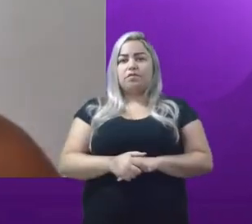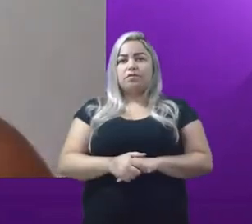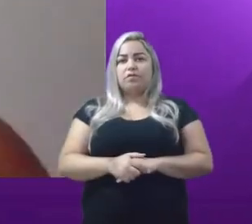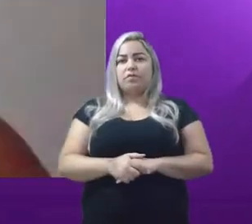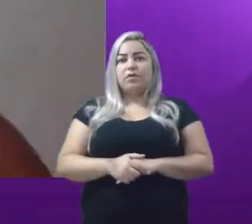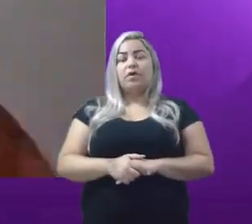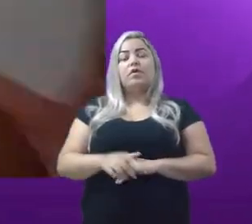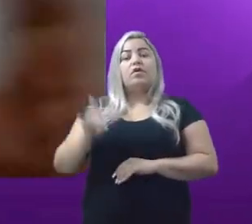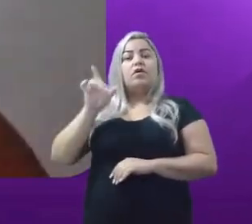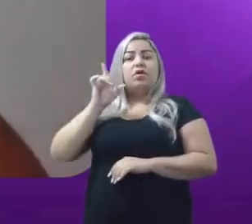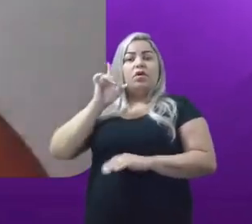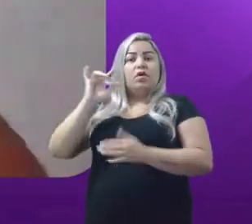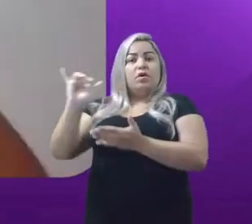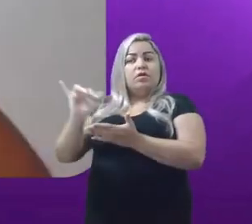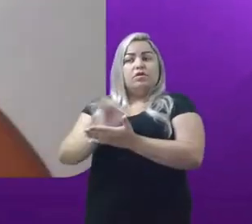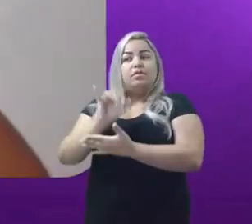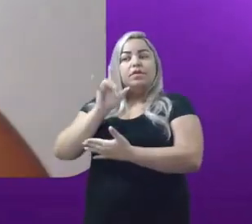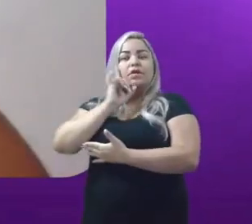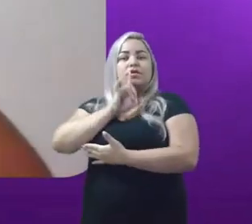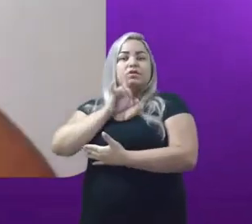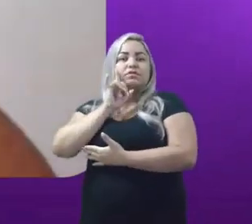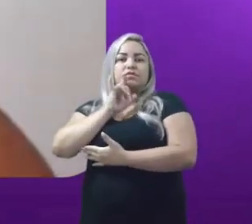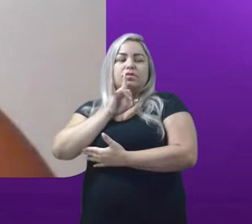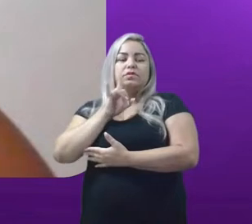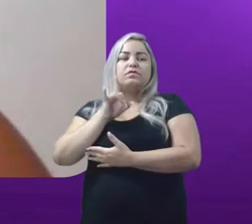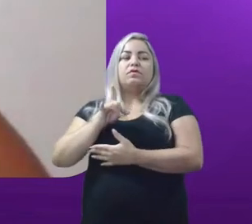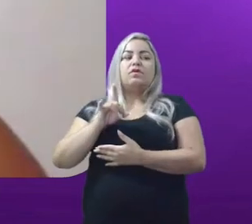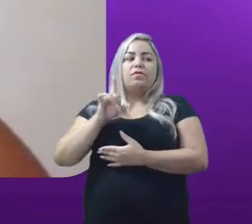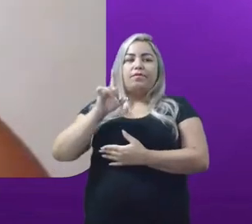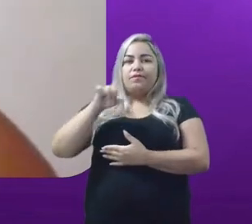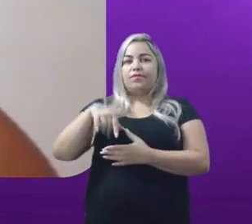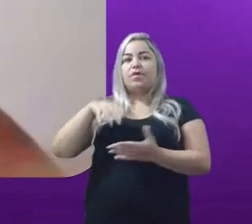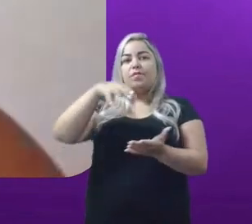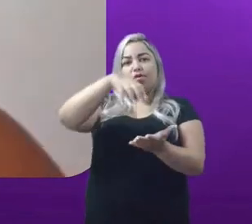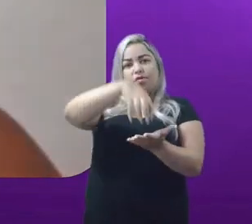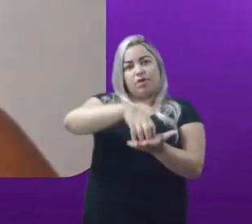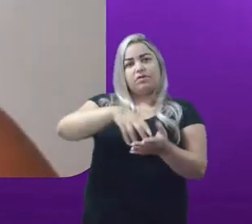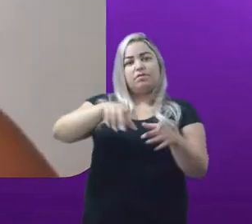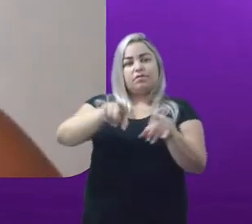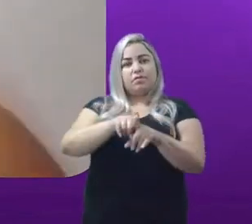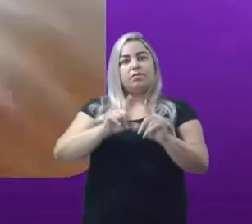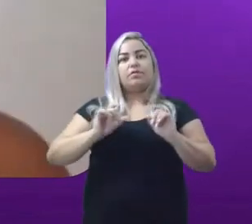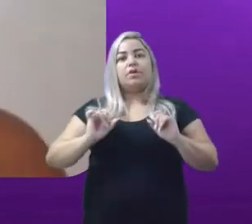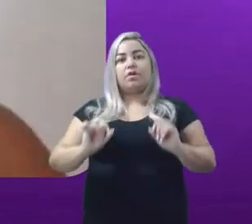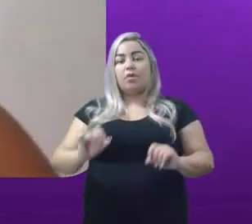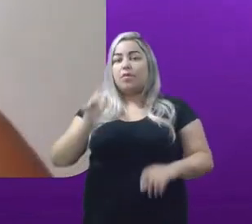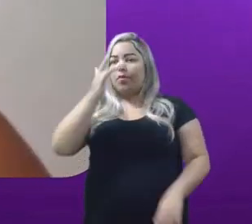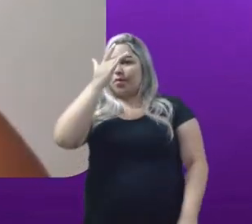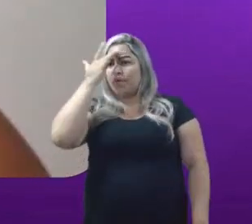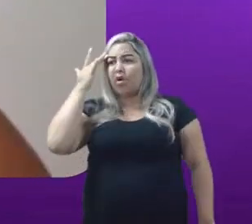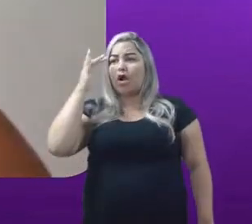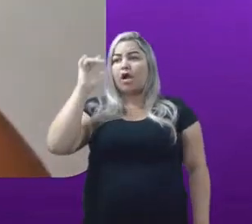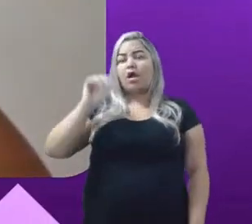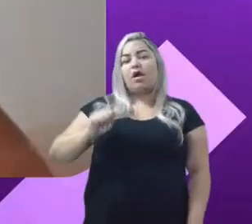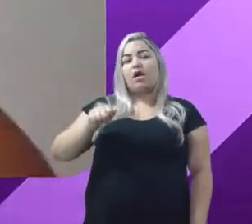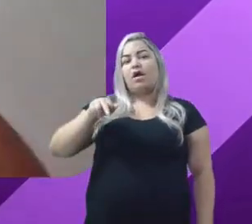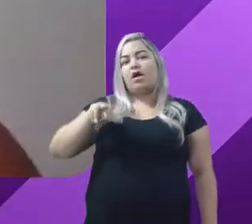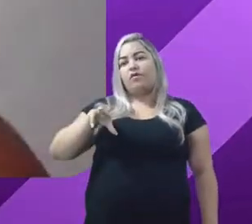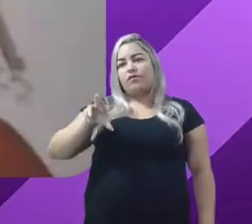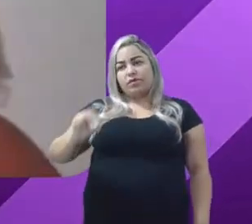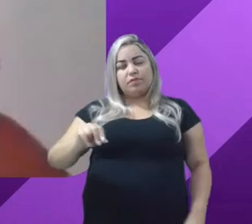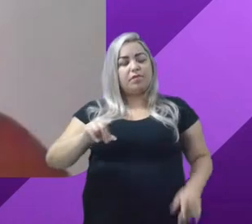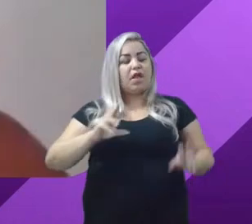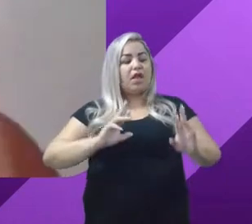nos Estados Unidos são justamente territórios onde estão alocados pessoas afro-americanas. Então,